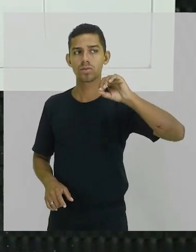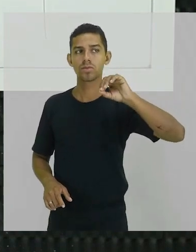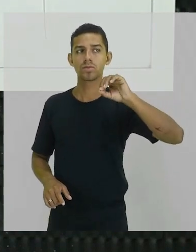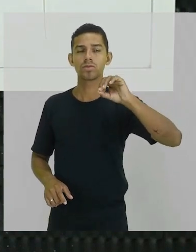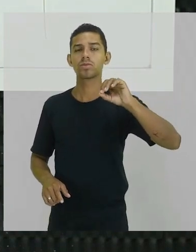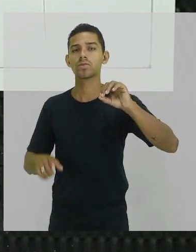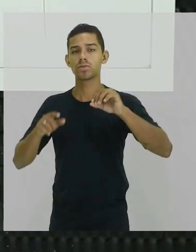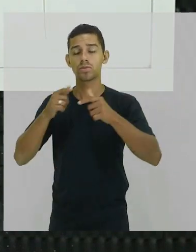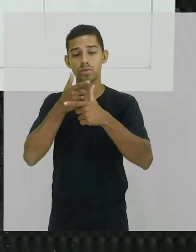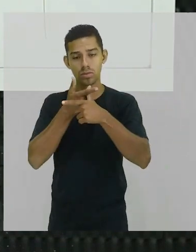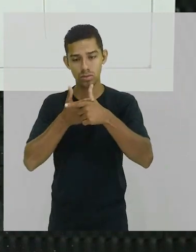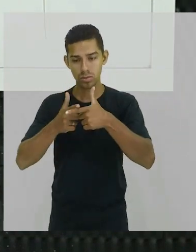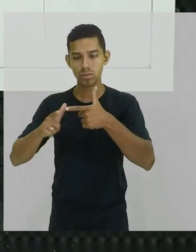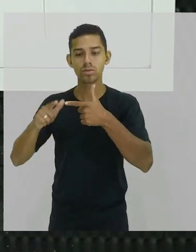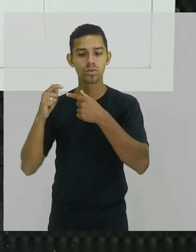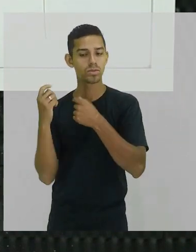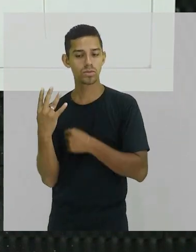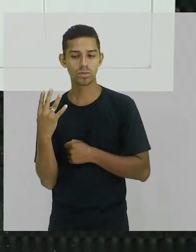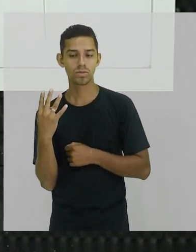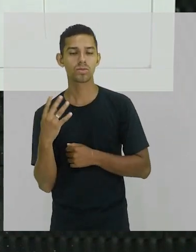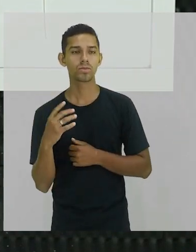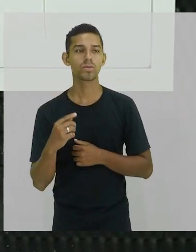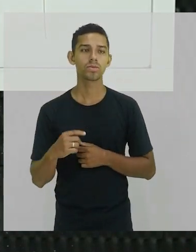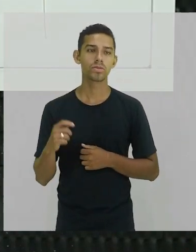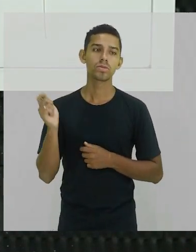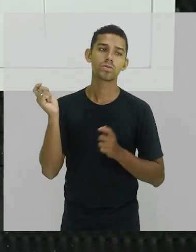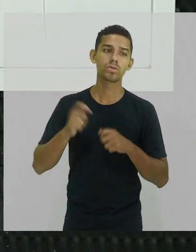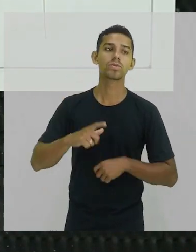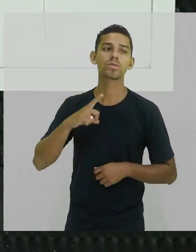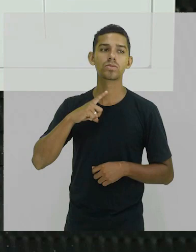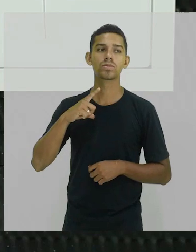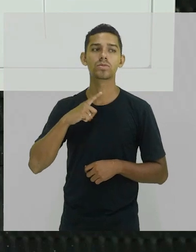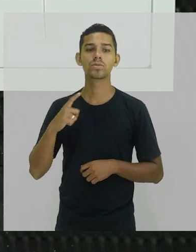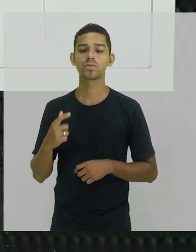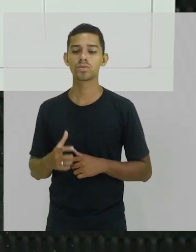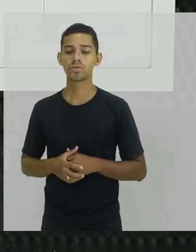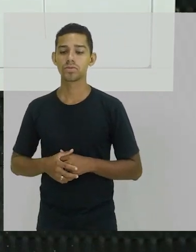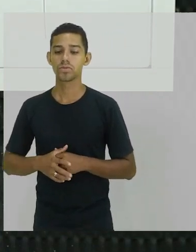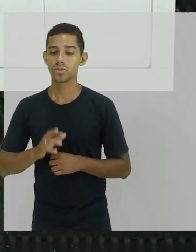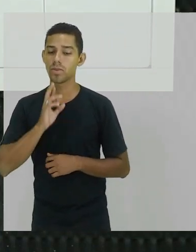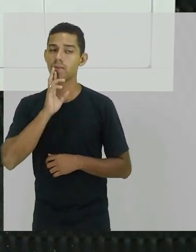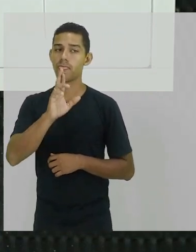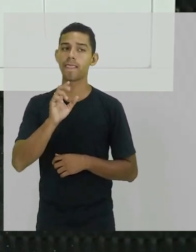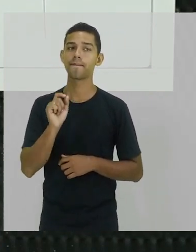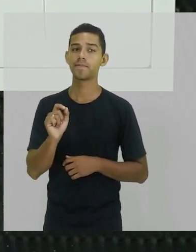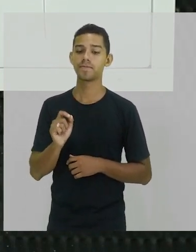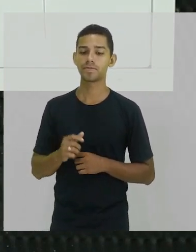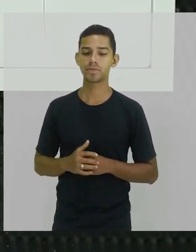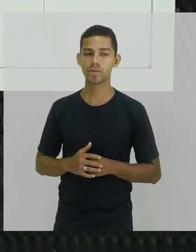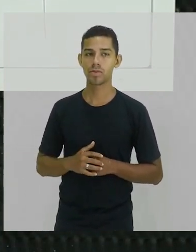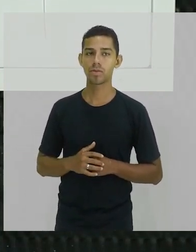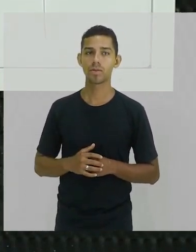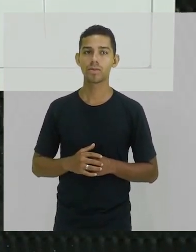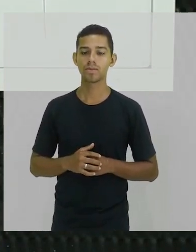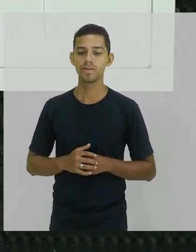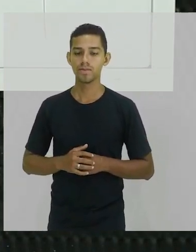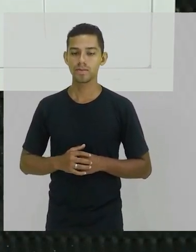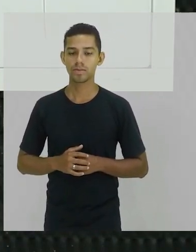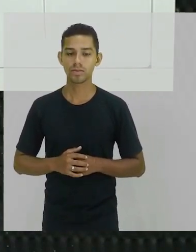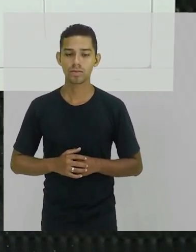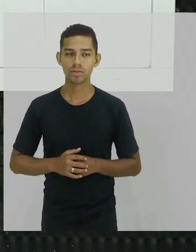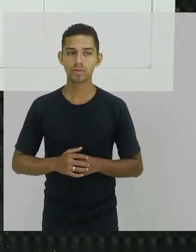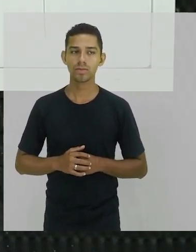por 4, para saber ali quais são as relações de harmônicos. Então nós vamos ter a seguinte resposta, né? No caso,